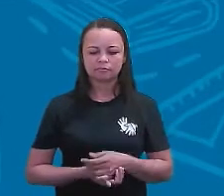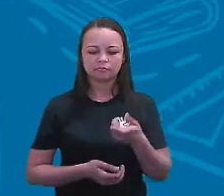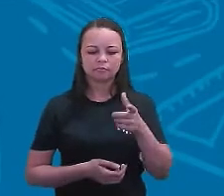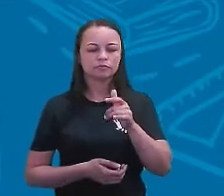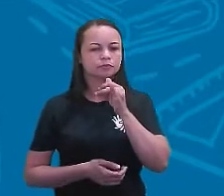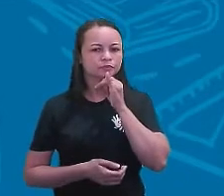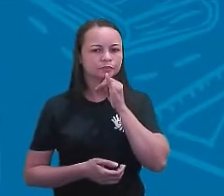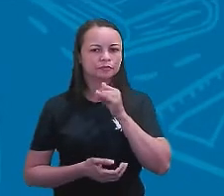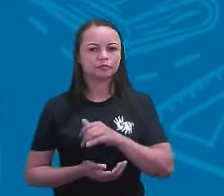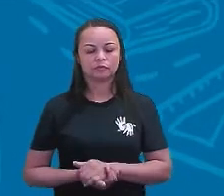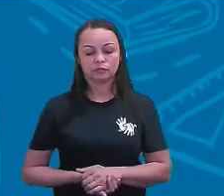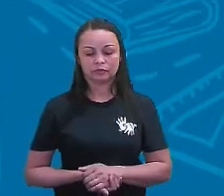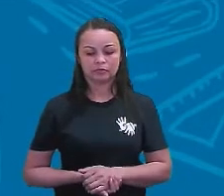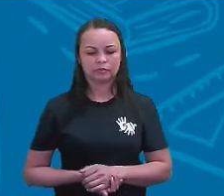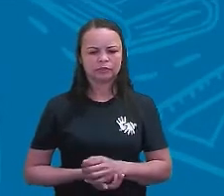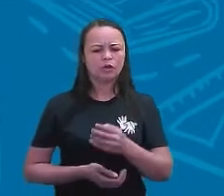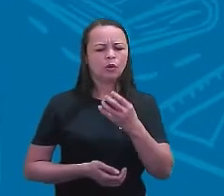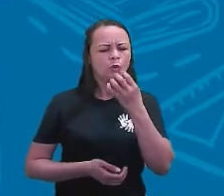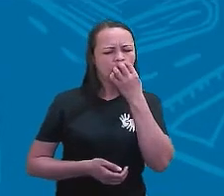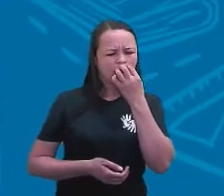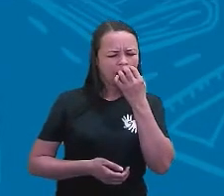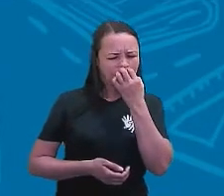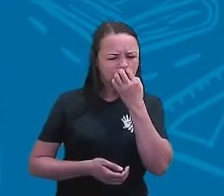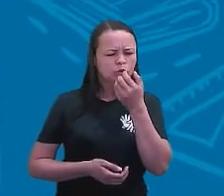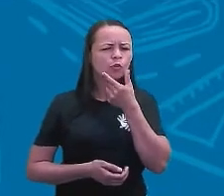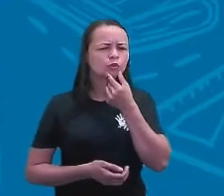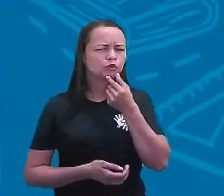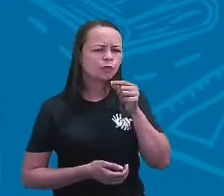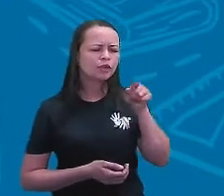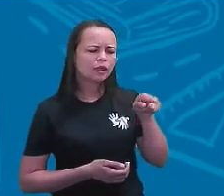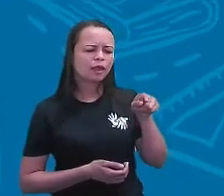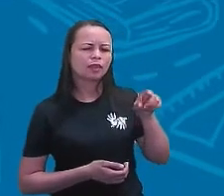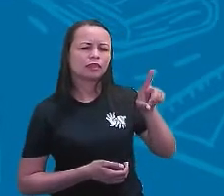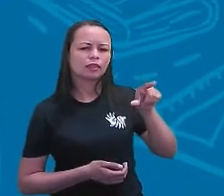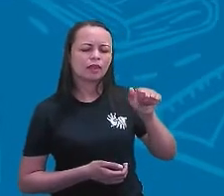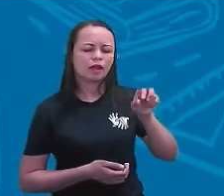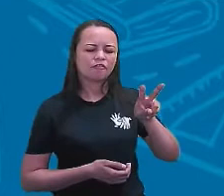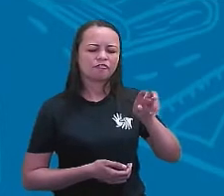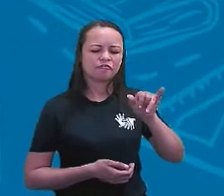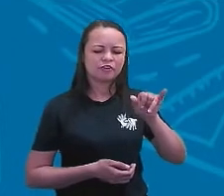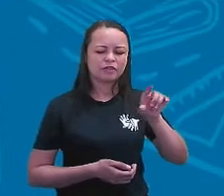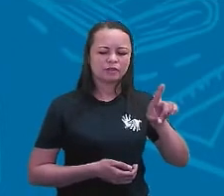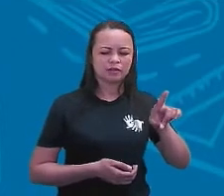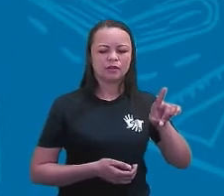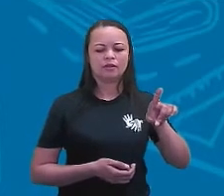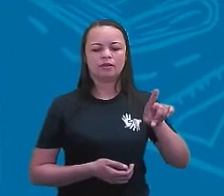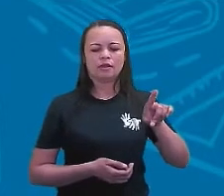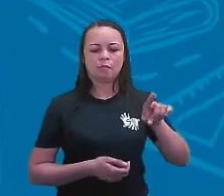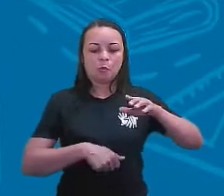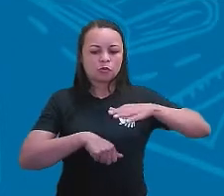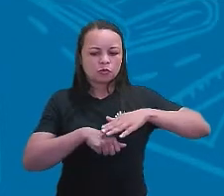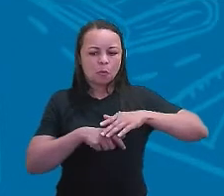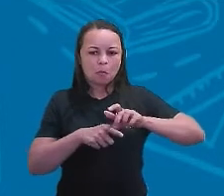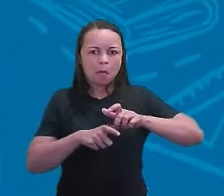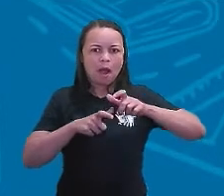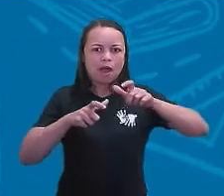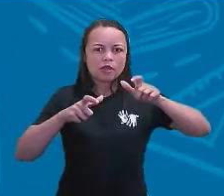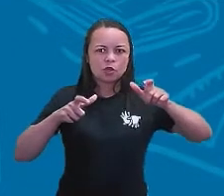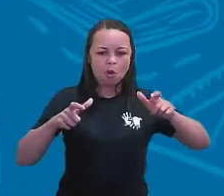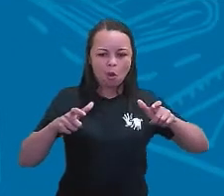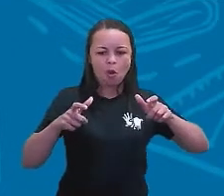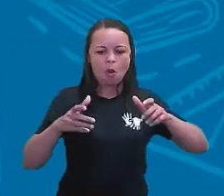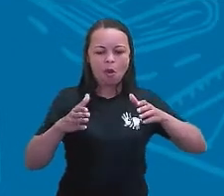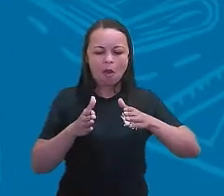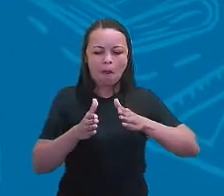exemplo que diz assim: David's dog is much bigger than yours. Ou seja, o cachorro de David